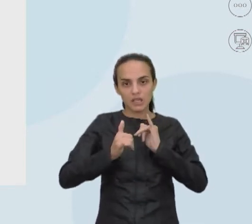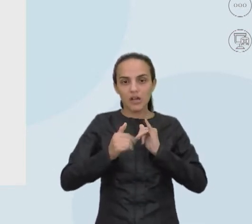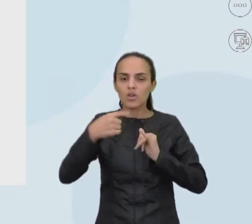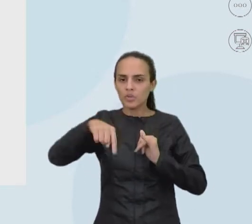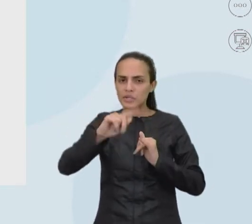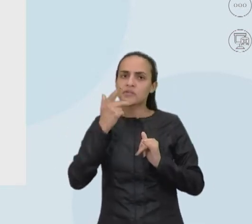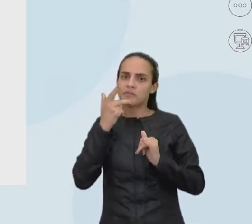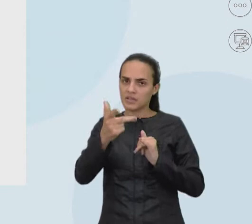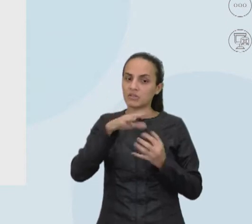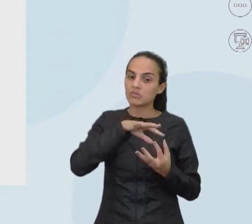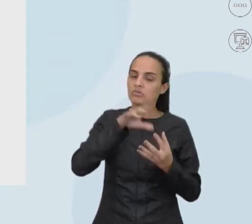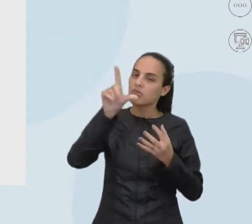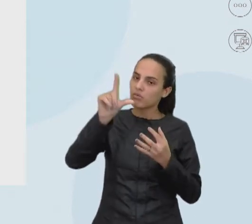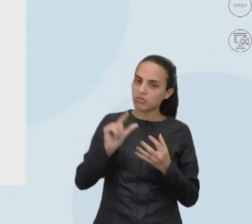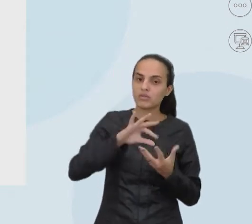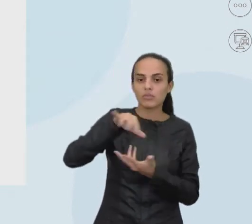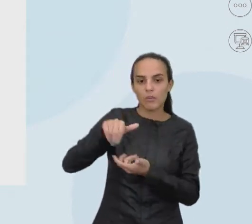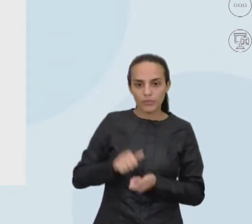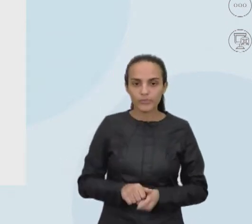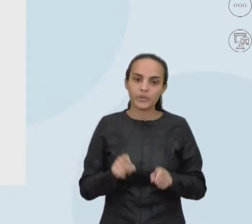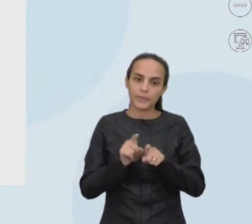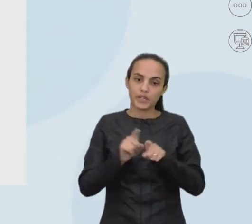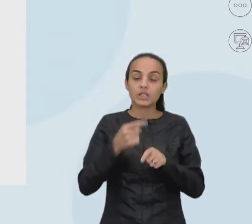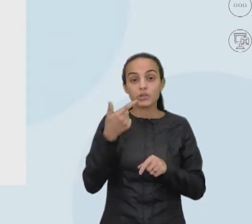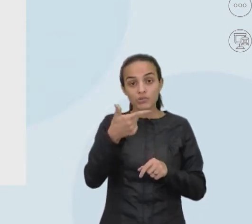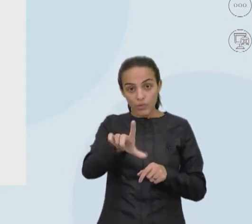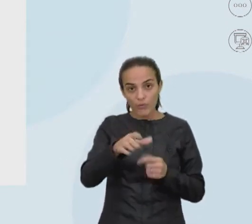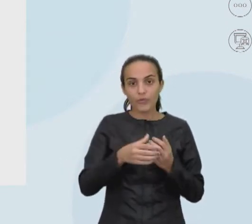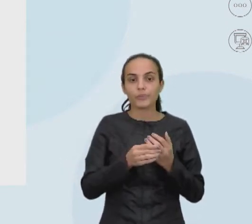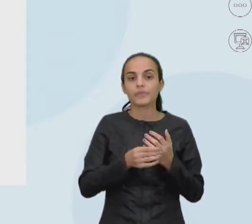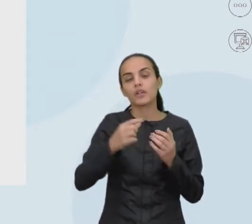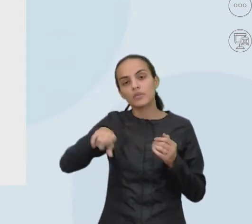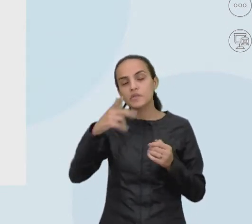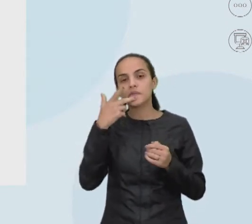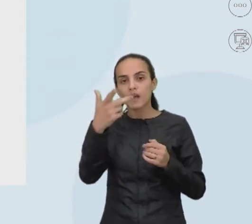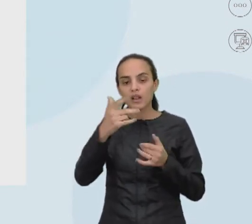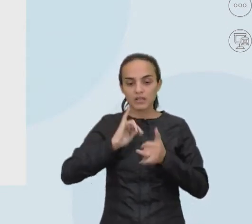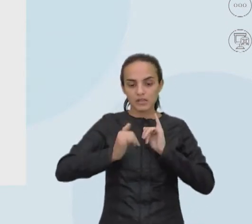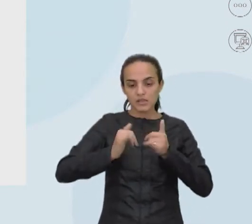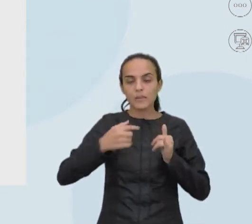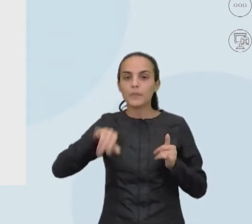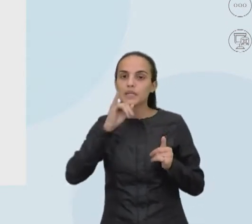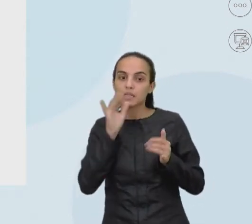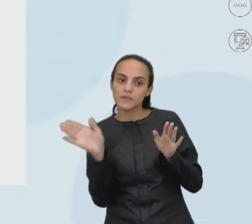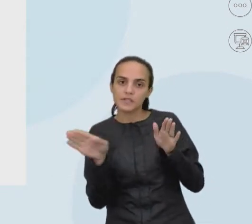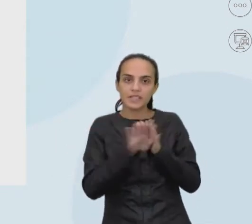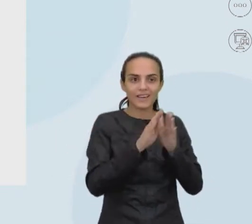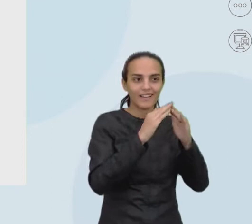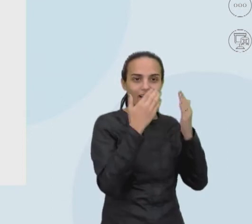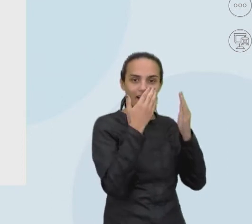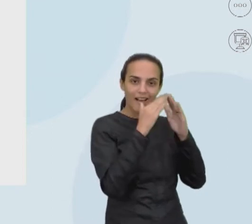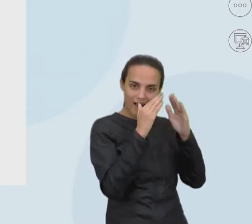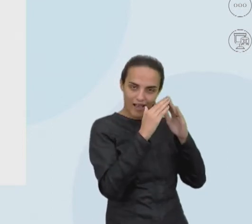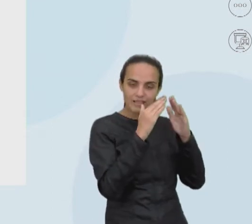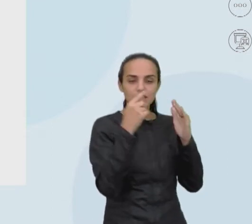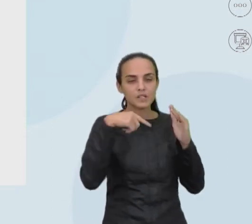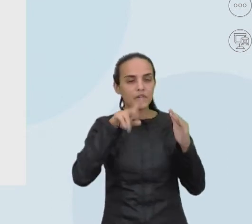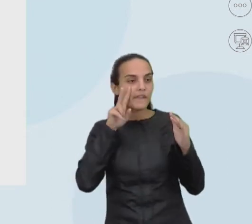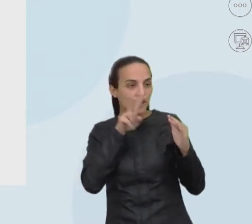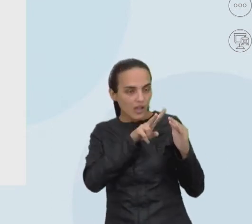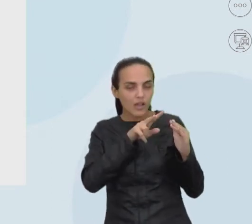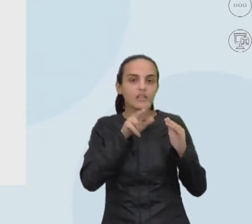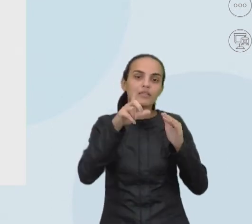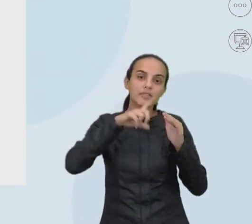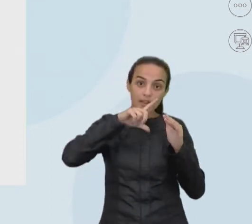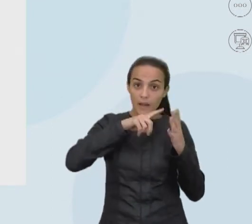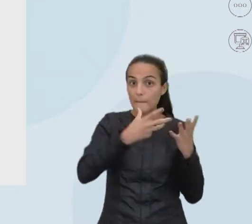estamos falando de mundo ainda. Então, de novo, quando a gente fala da eletricidade que chega na nossa casa, para as indústrias, né? Também a gente ainda